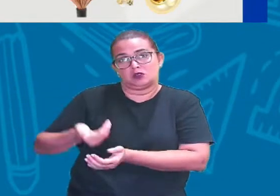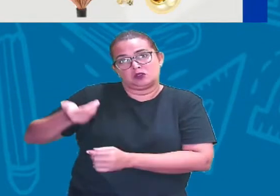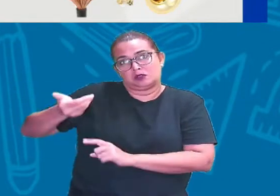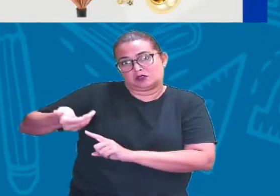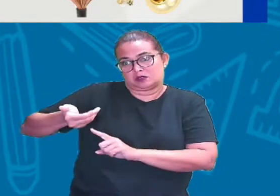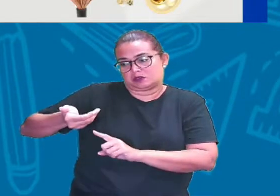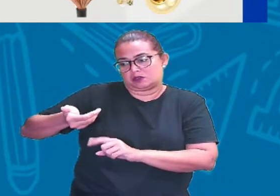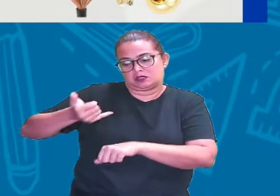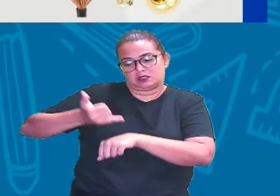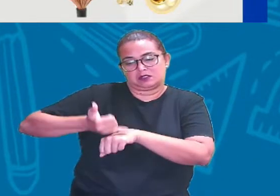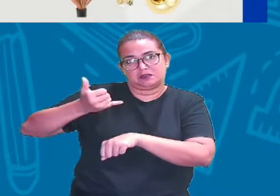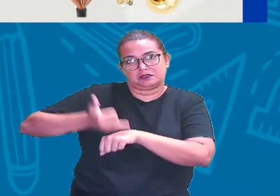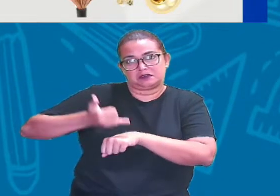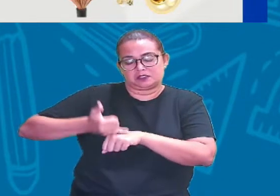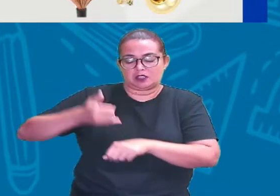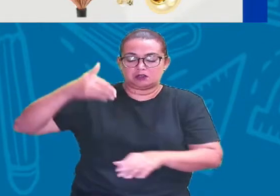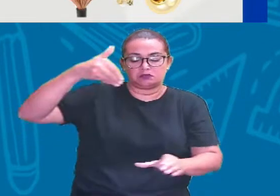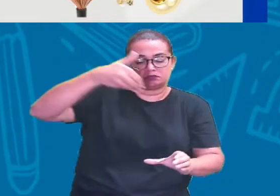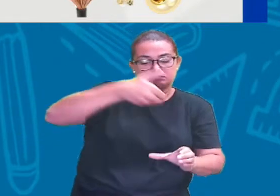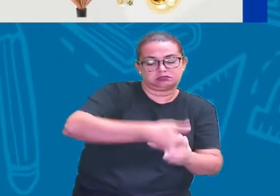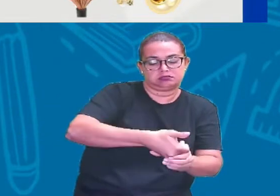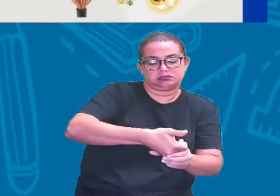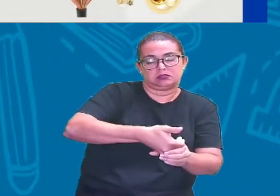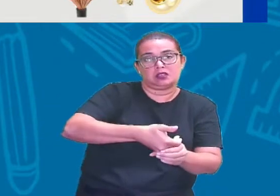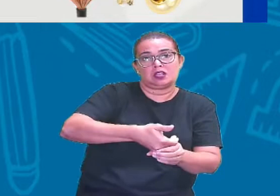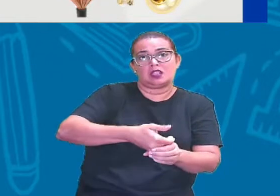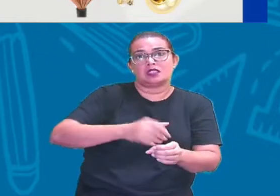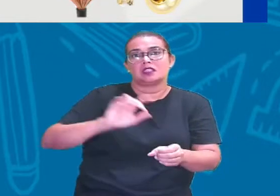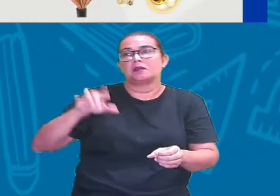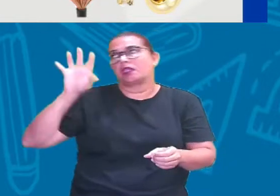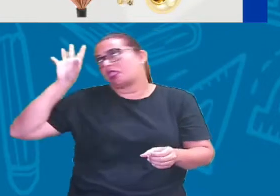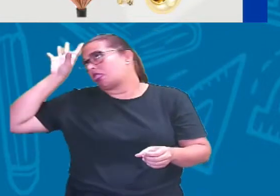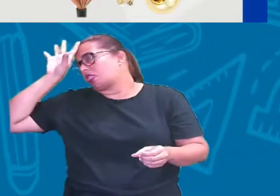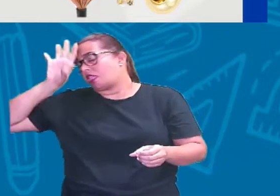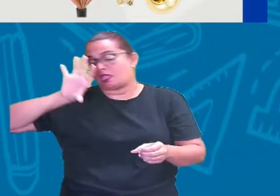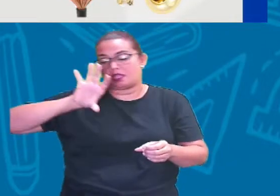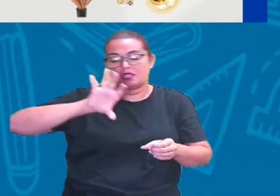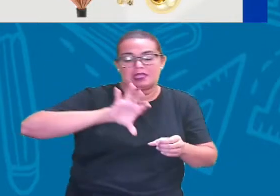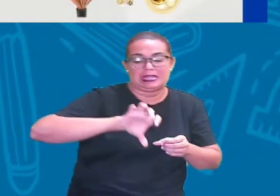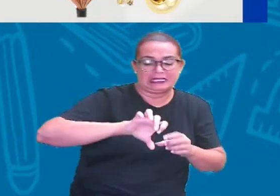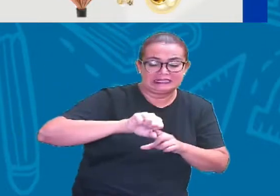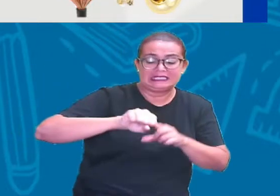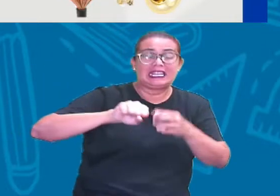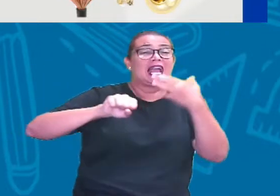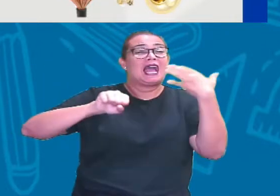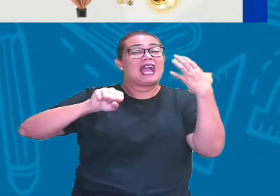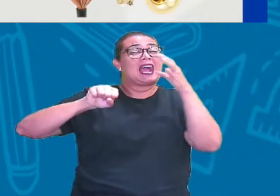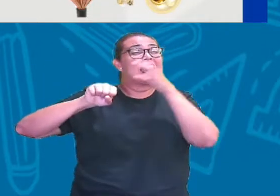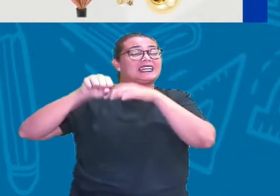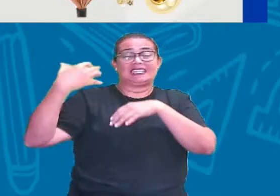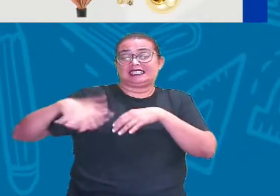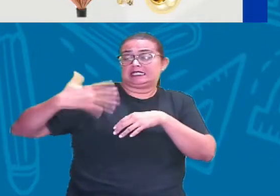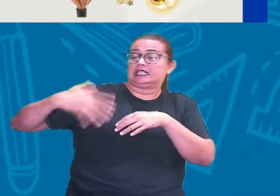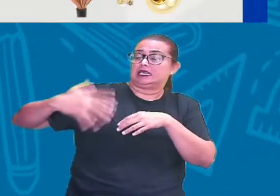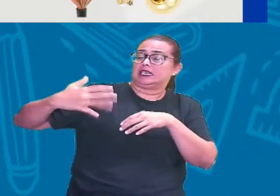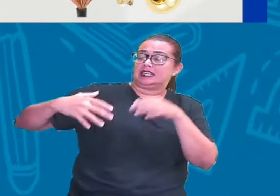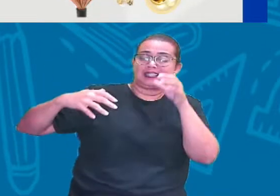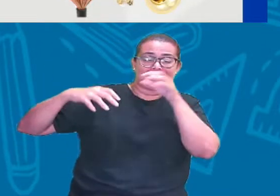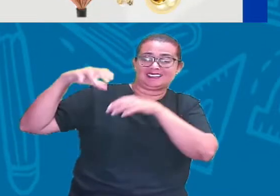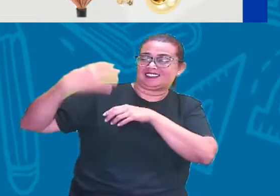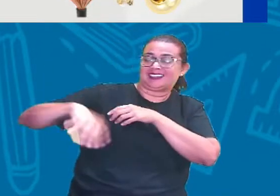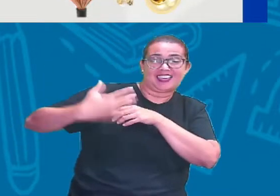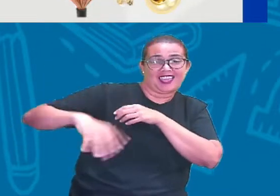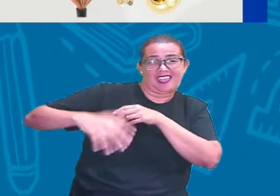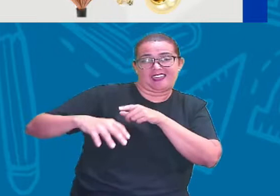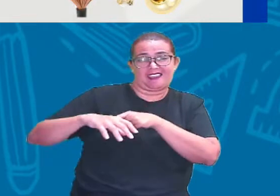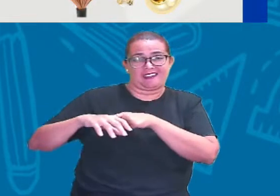e está no fogo, se você for pegar no início, lá no cabo, se ela for totalmente de metal, você vai sentir que ela está mais quente, tá?